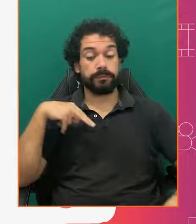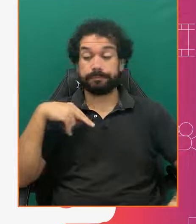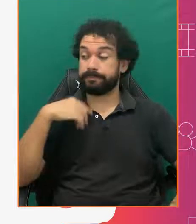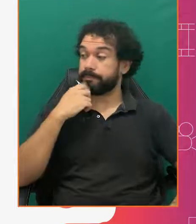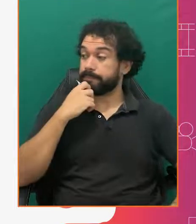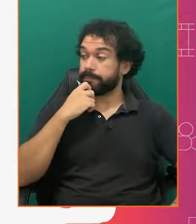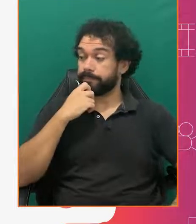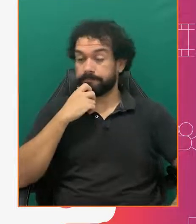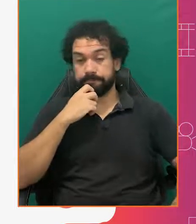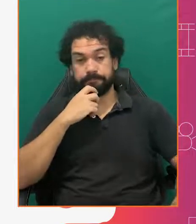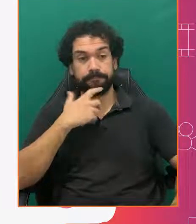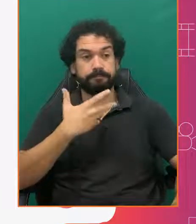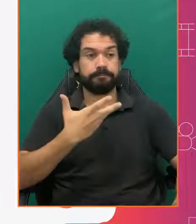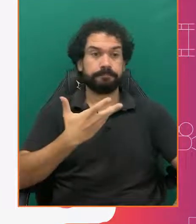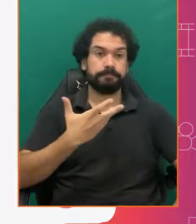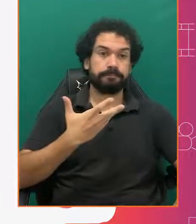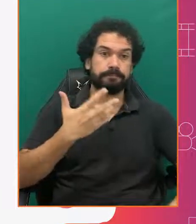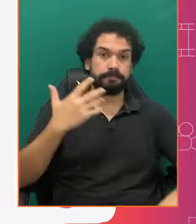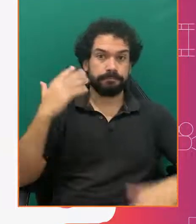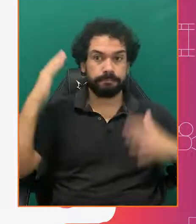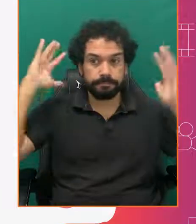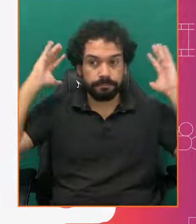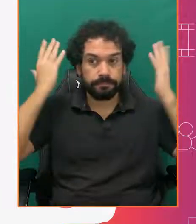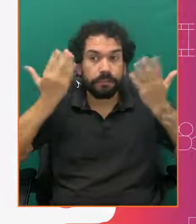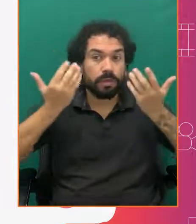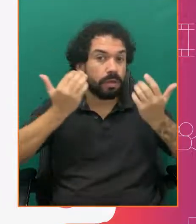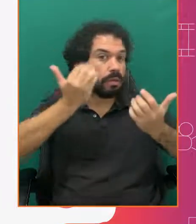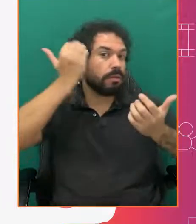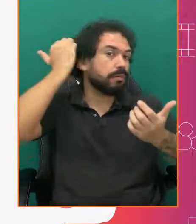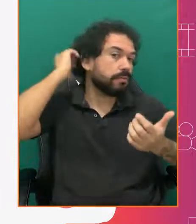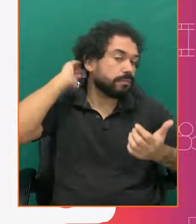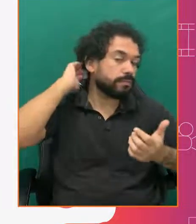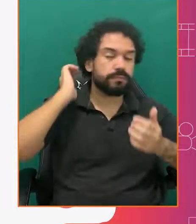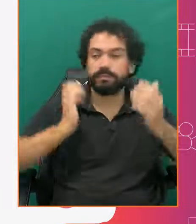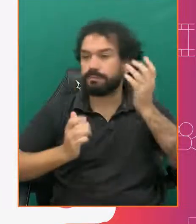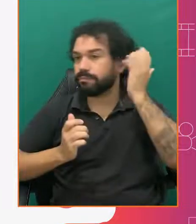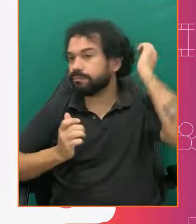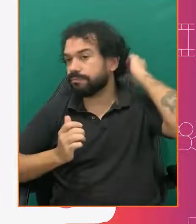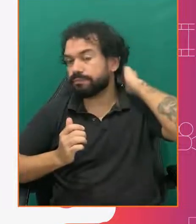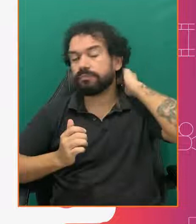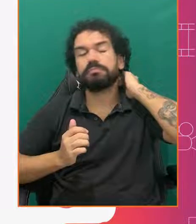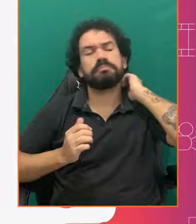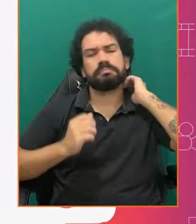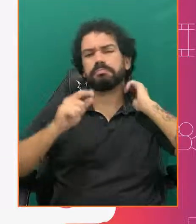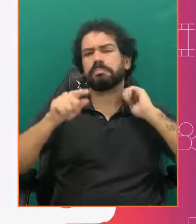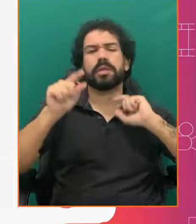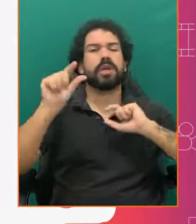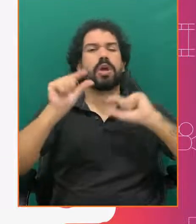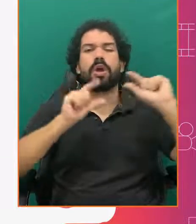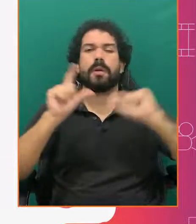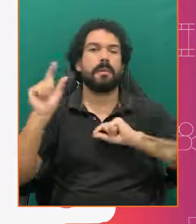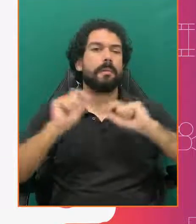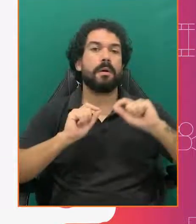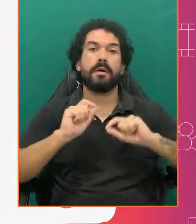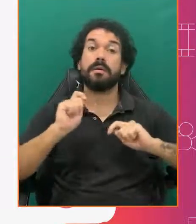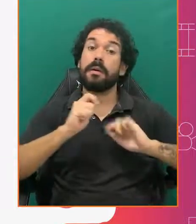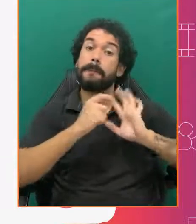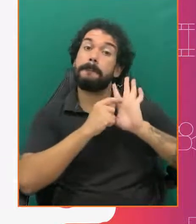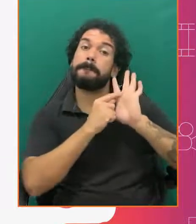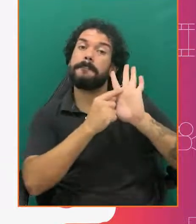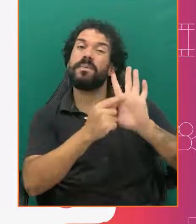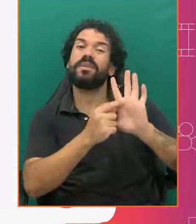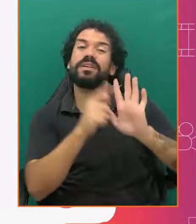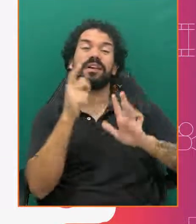para baixo e colocar os cabelos atrás da orelha. São todas opções para mostrar que ele